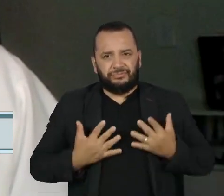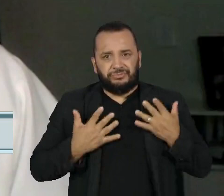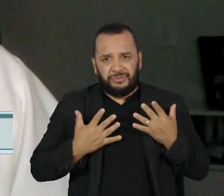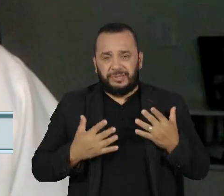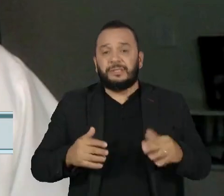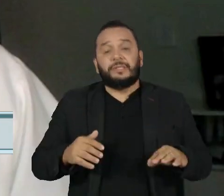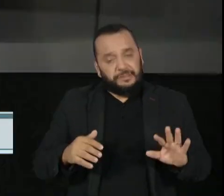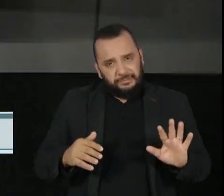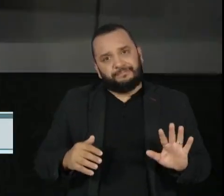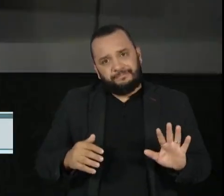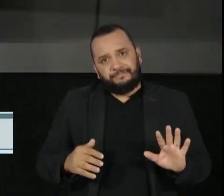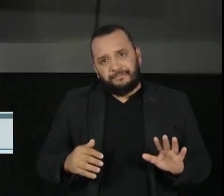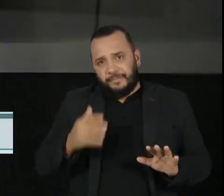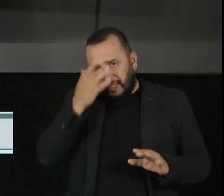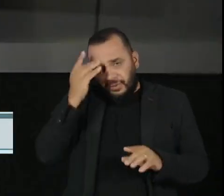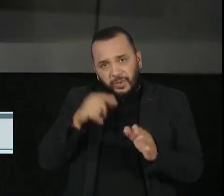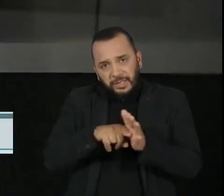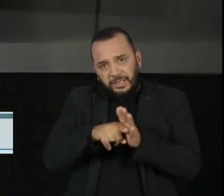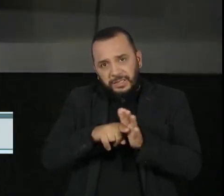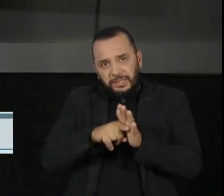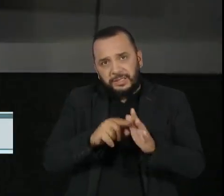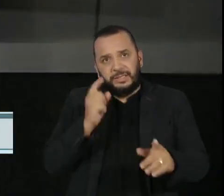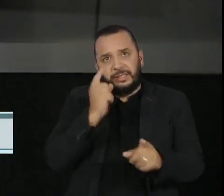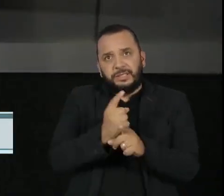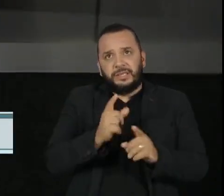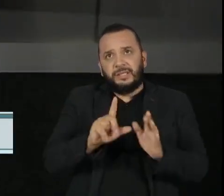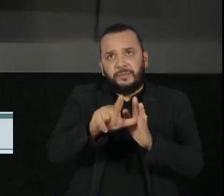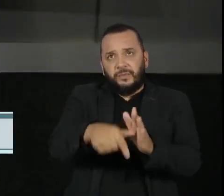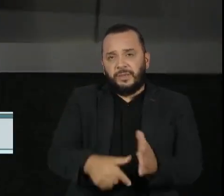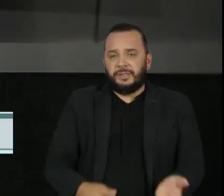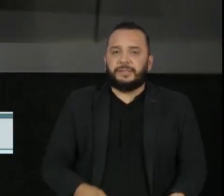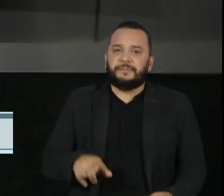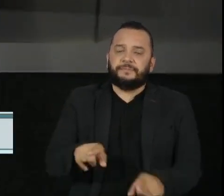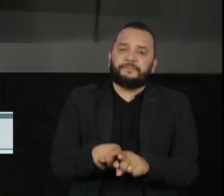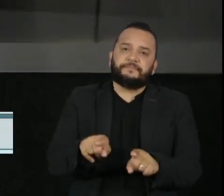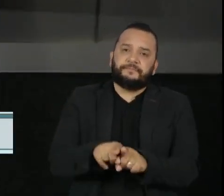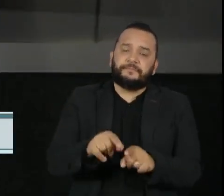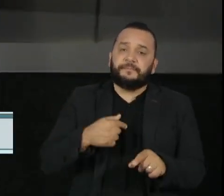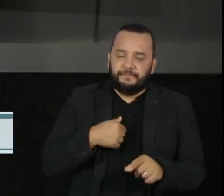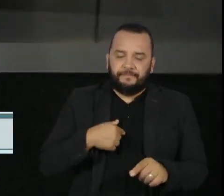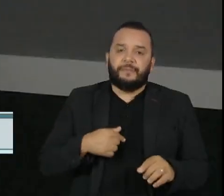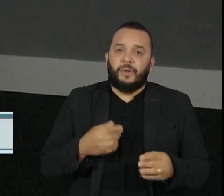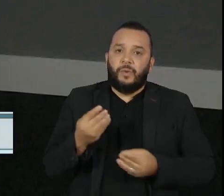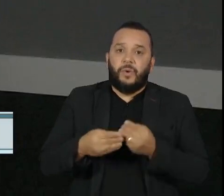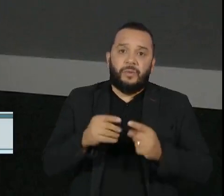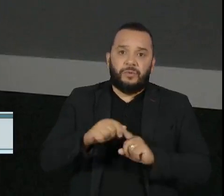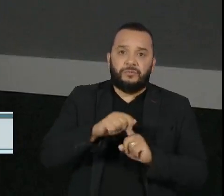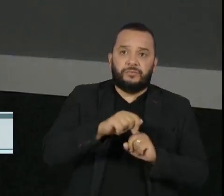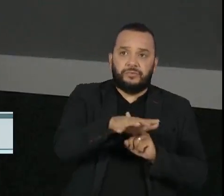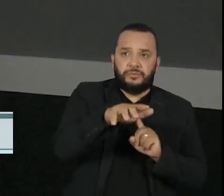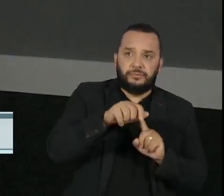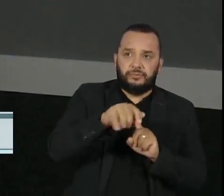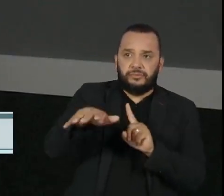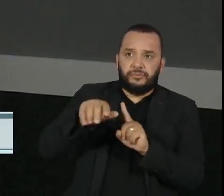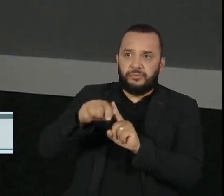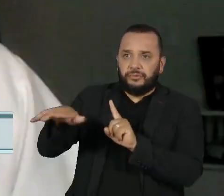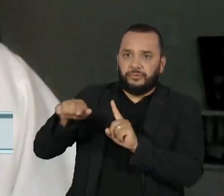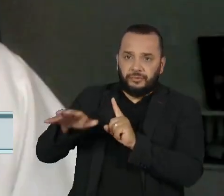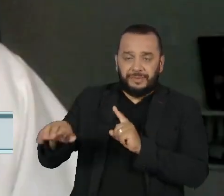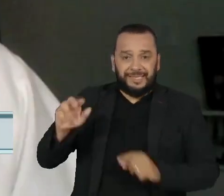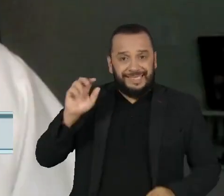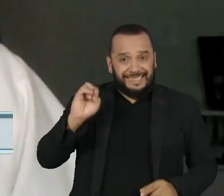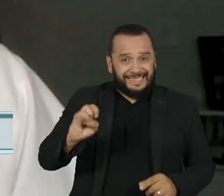estão mais tardios. Uma segunda consequência, Aldo, é a transmissão. Se eu tenho alguma